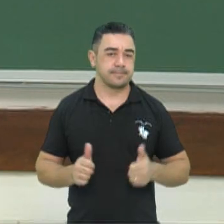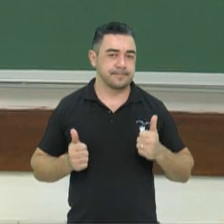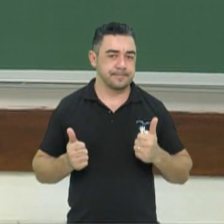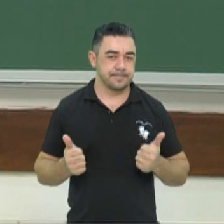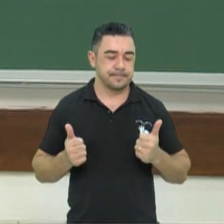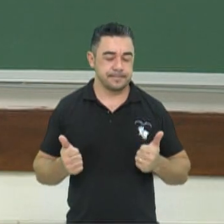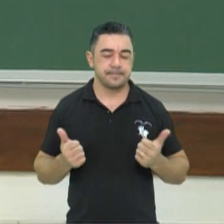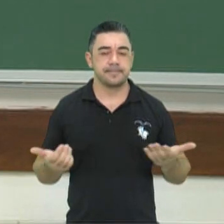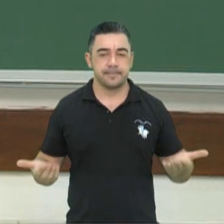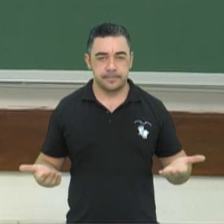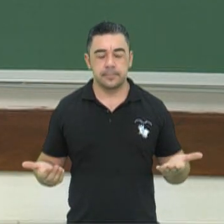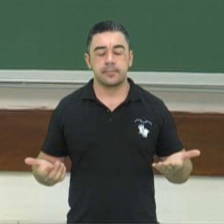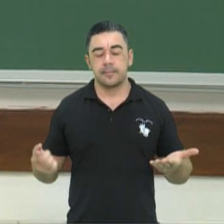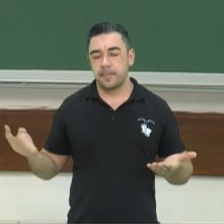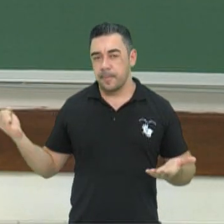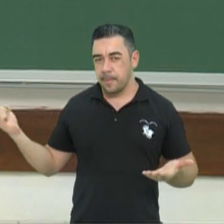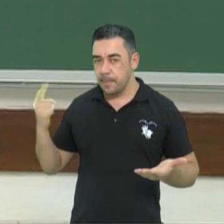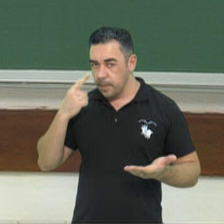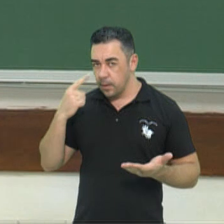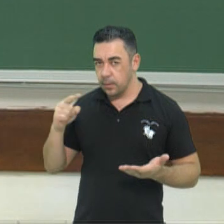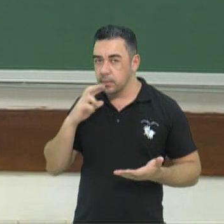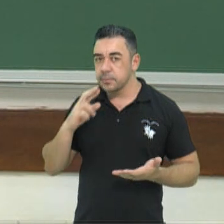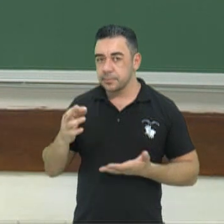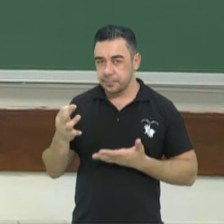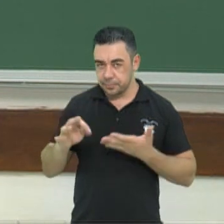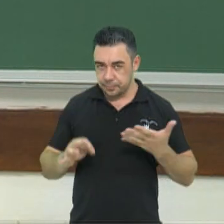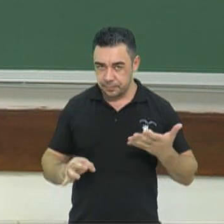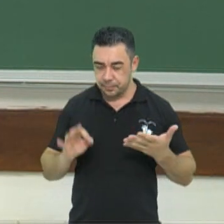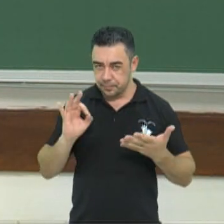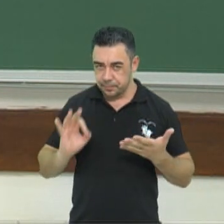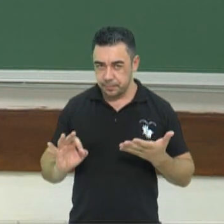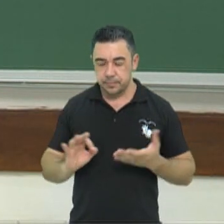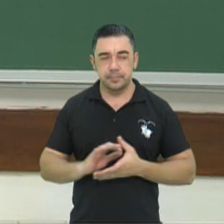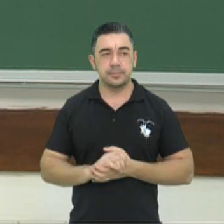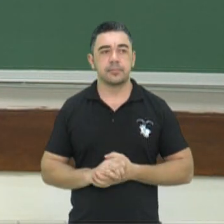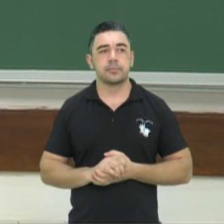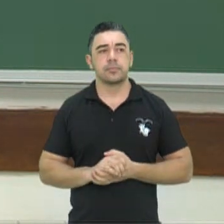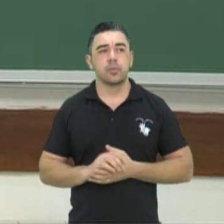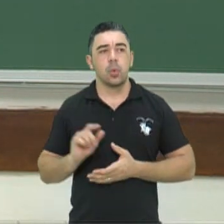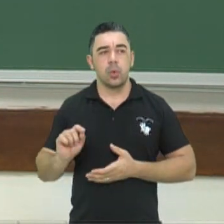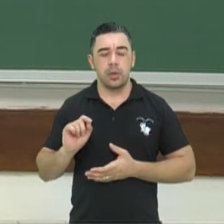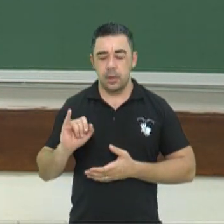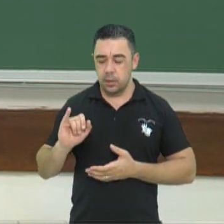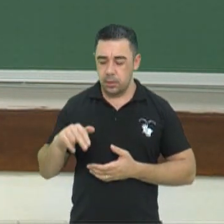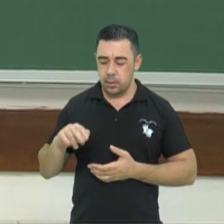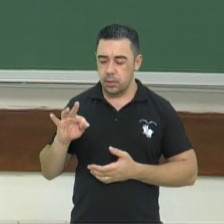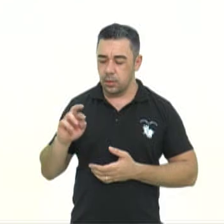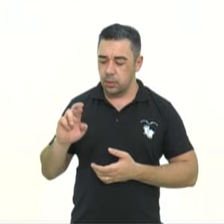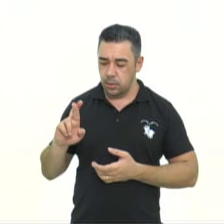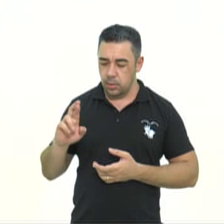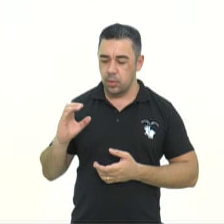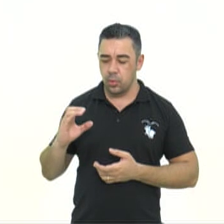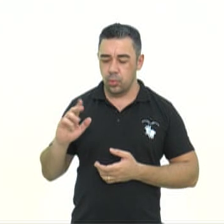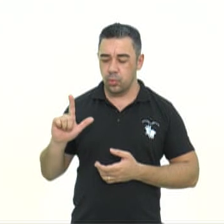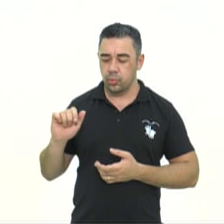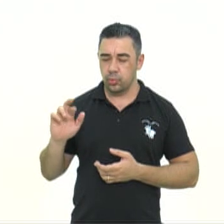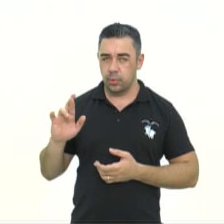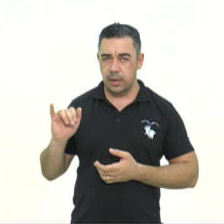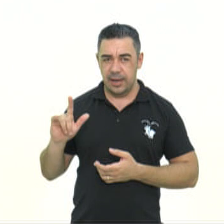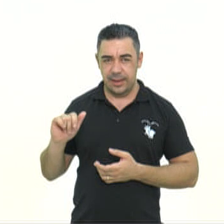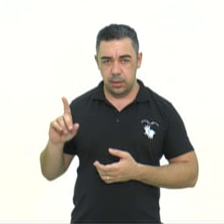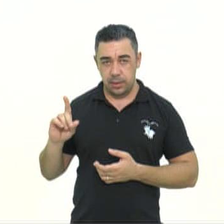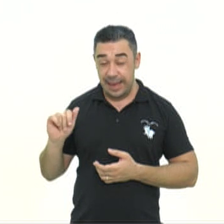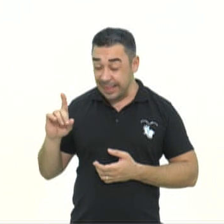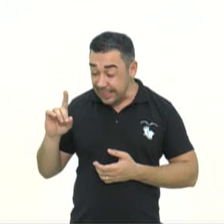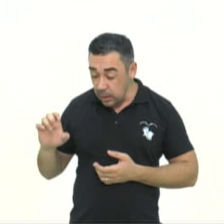Muito bem, pessoal. Então, vamos voltar aqui com a alternativa correta. Então, sobre interculturalidade. A alternativa A seria